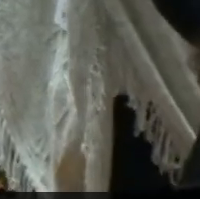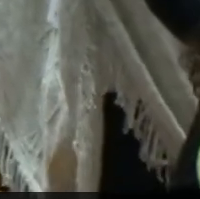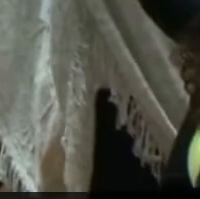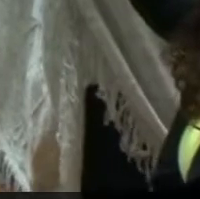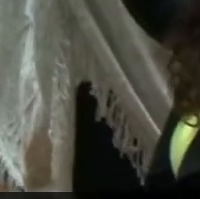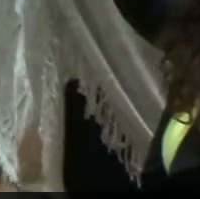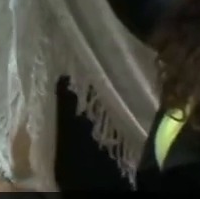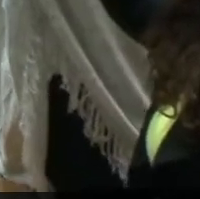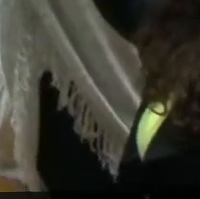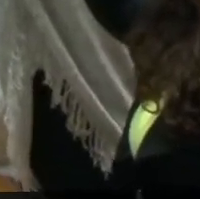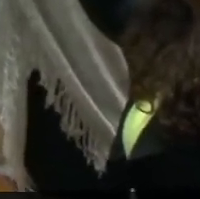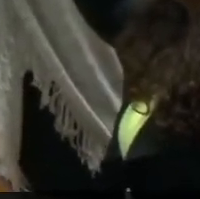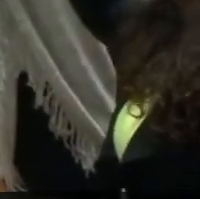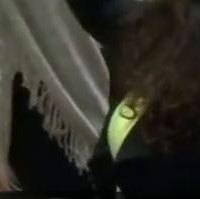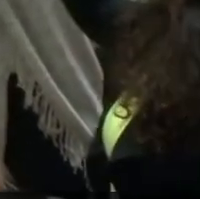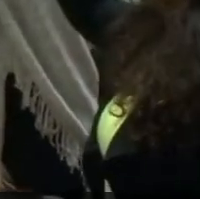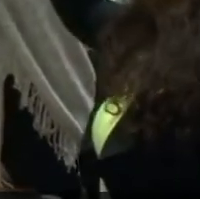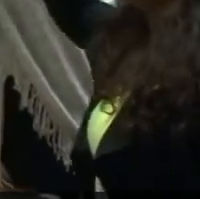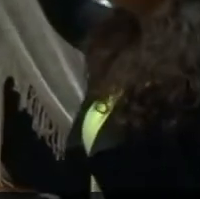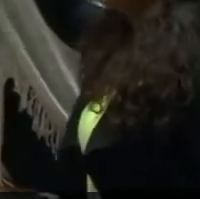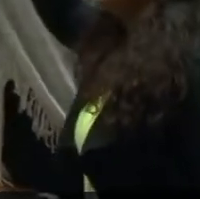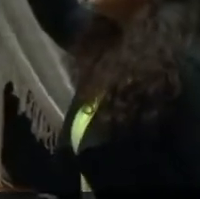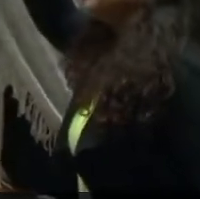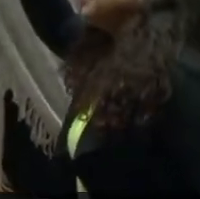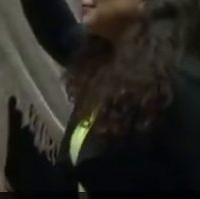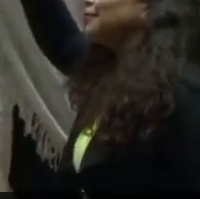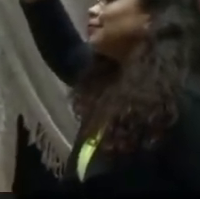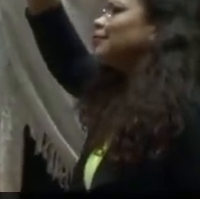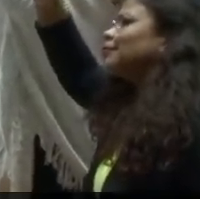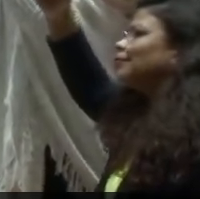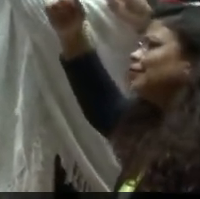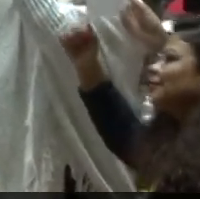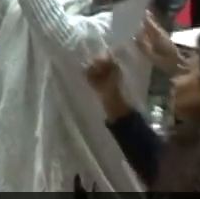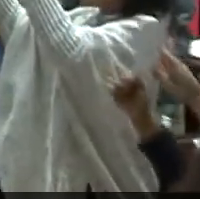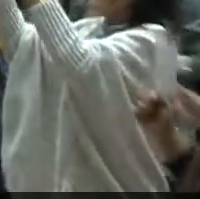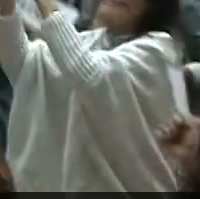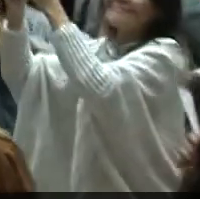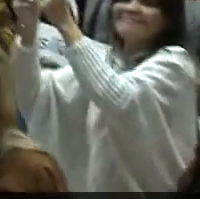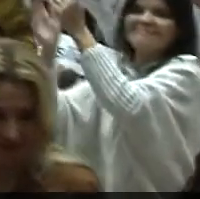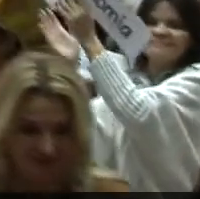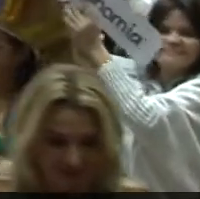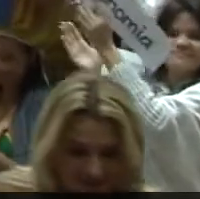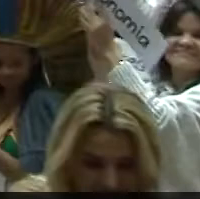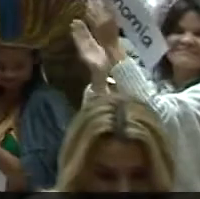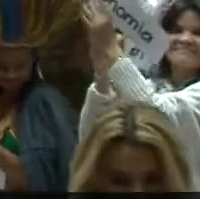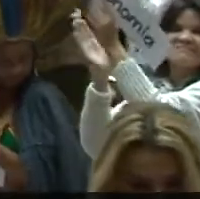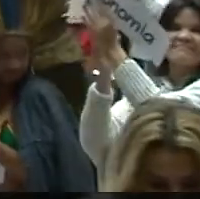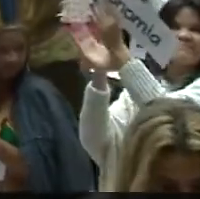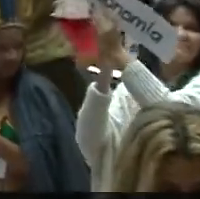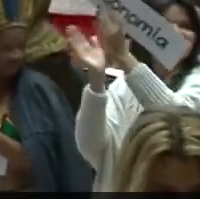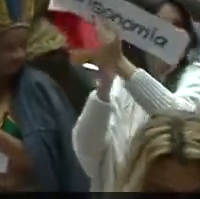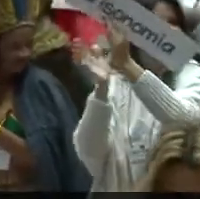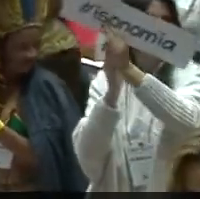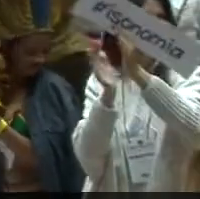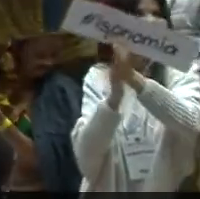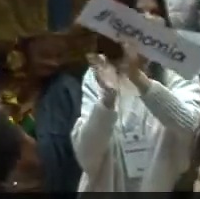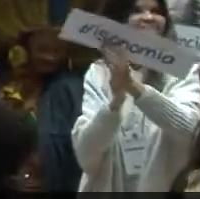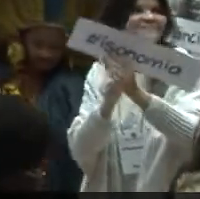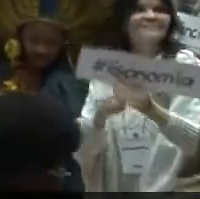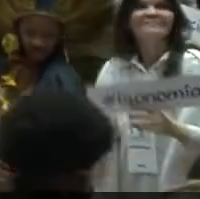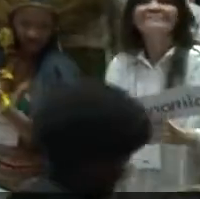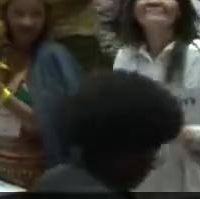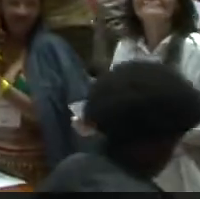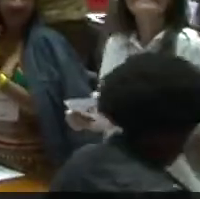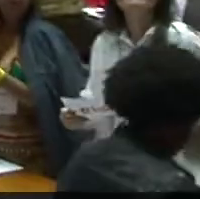de todo o estado Edvan E aí o e todas essas lideranças elas